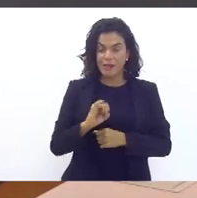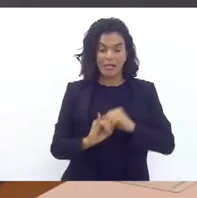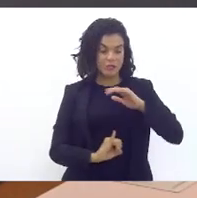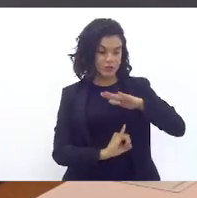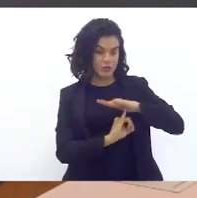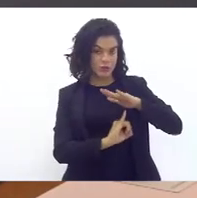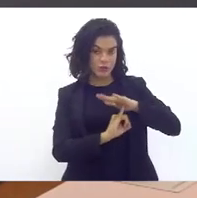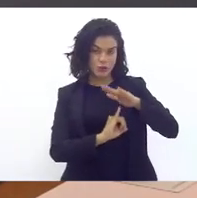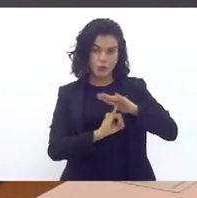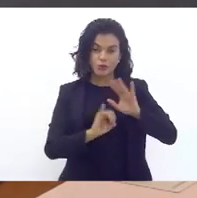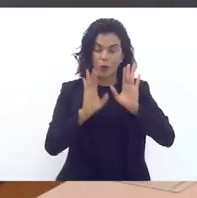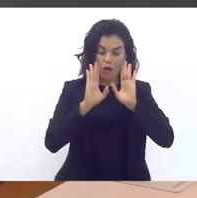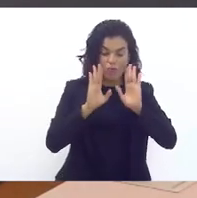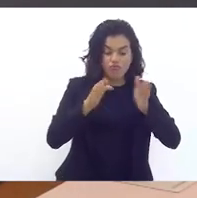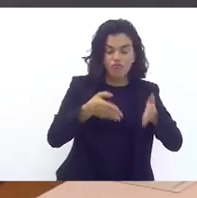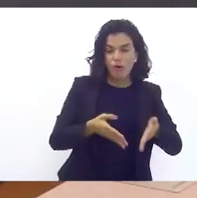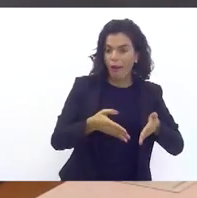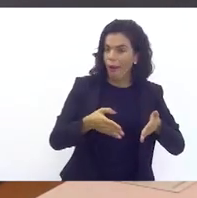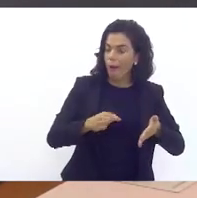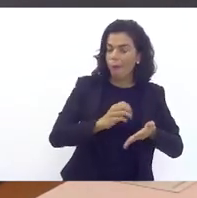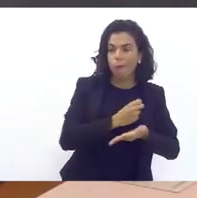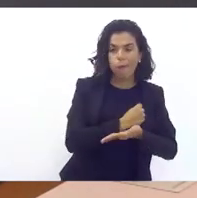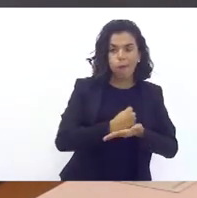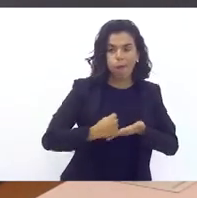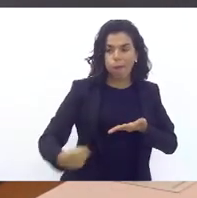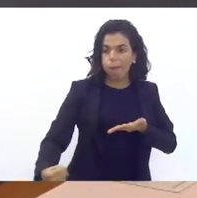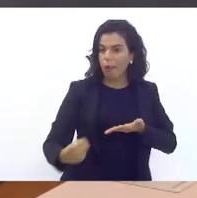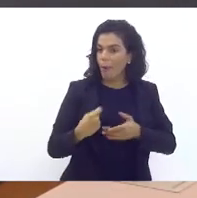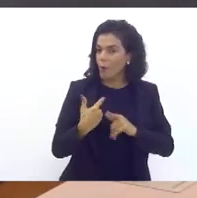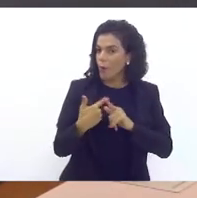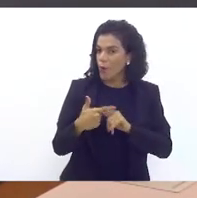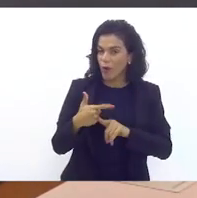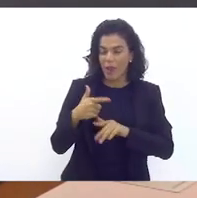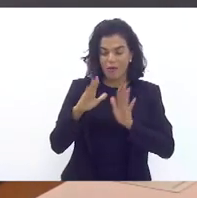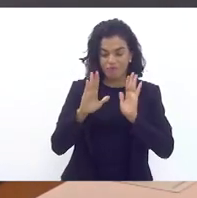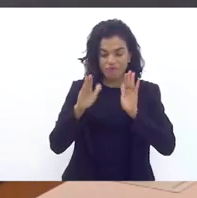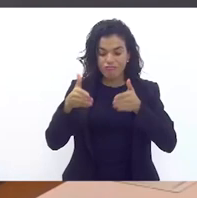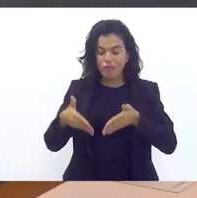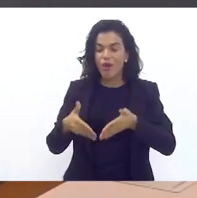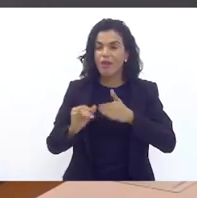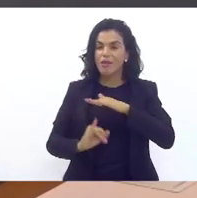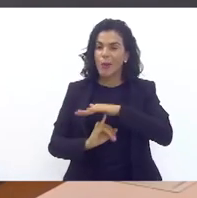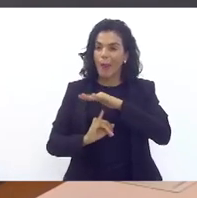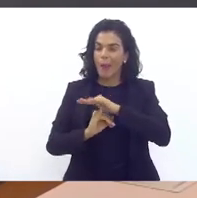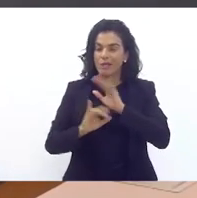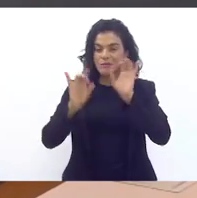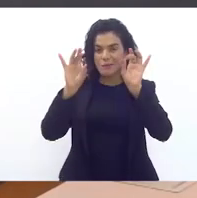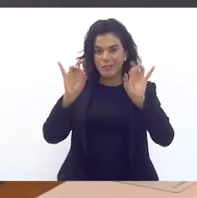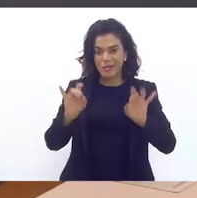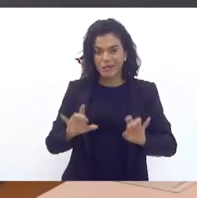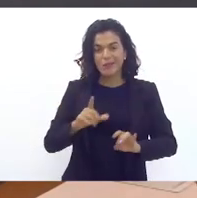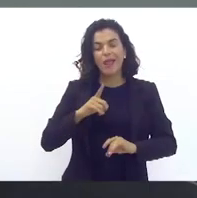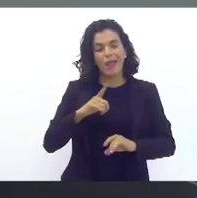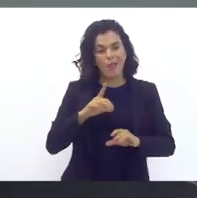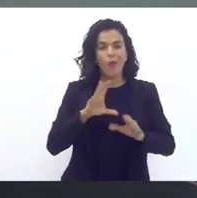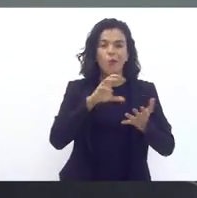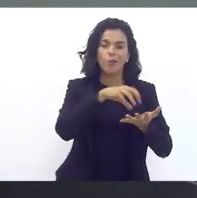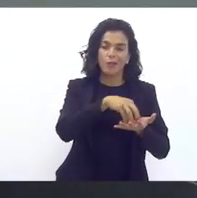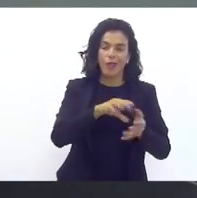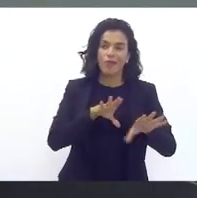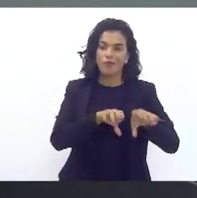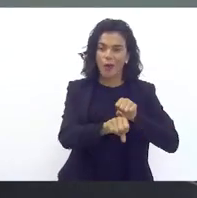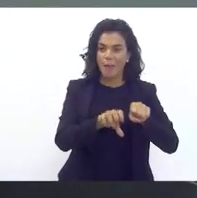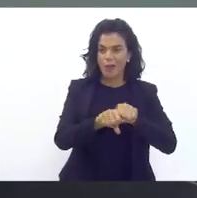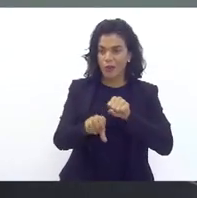instituições especializadas, isso é uma catástrofe, porque a instituição especializada é formadora, o Estado tem várias unidades formadoras